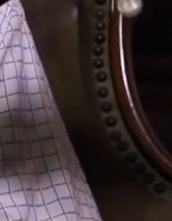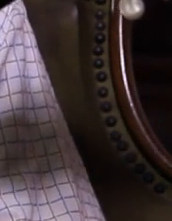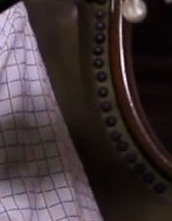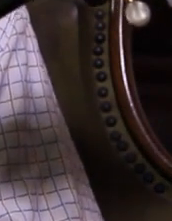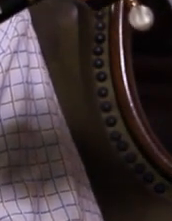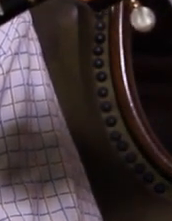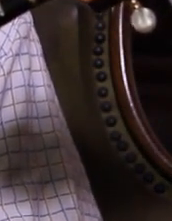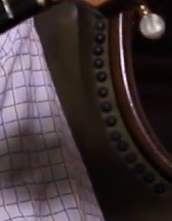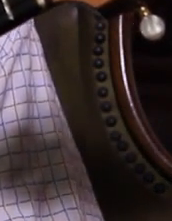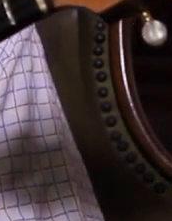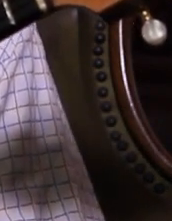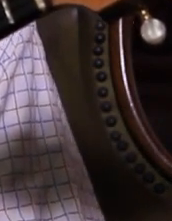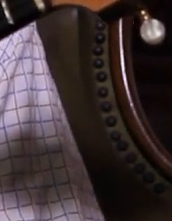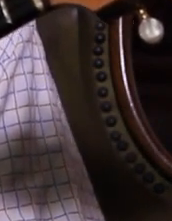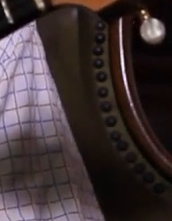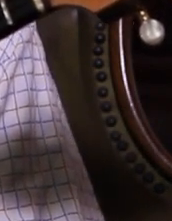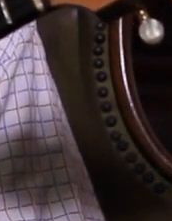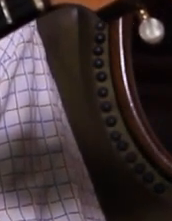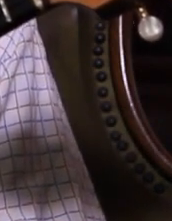essa,